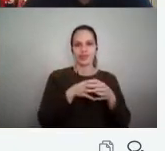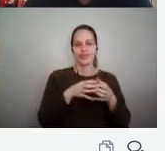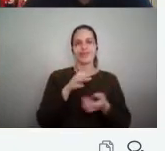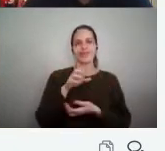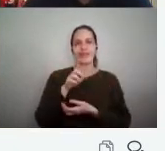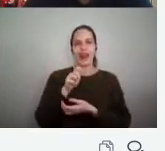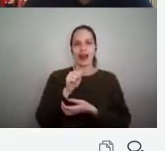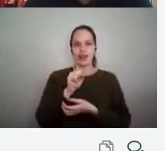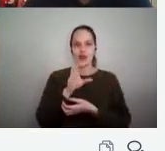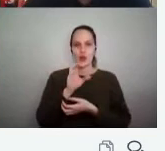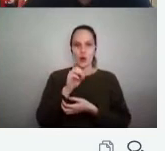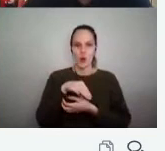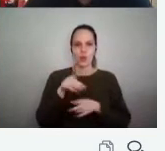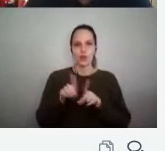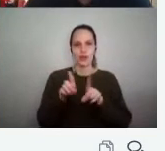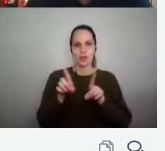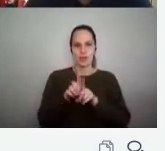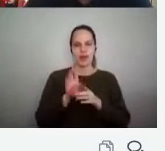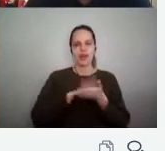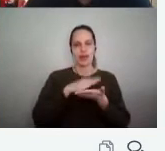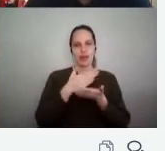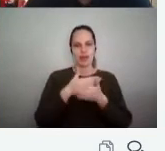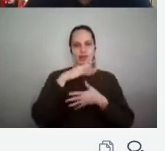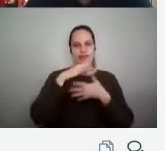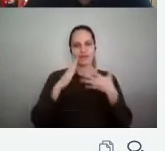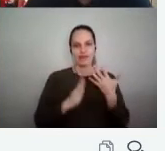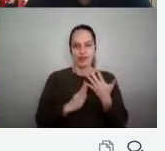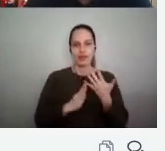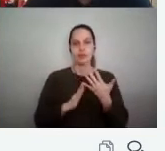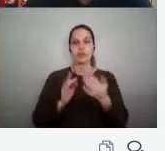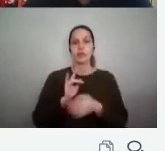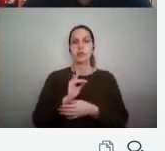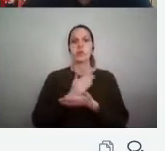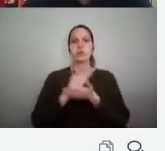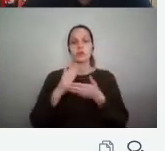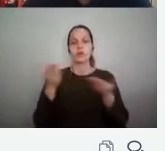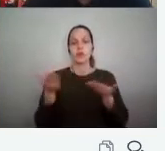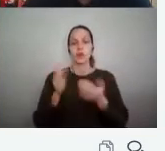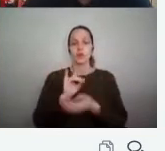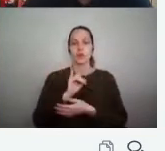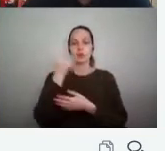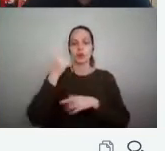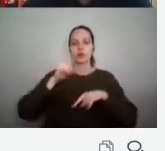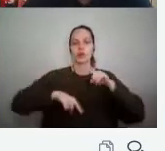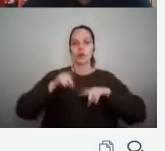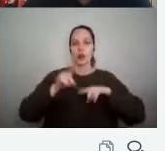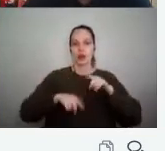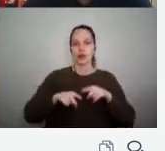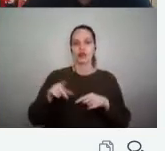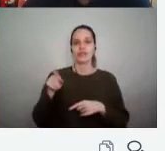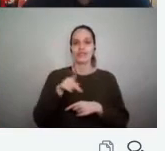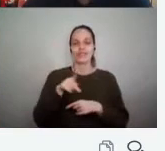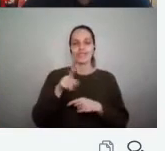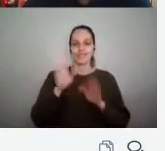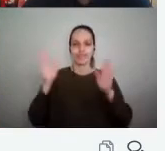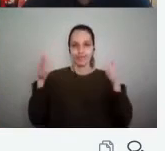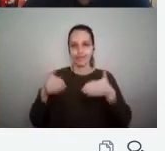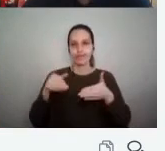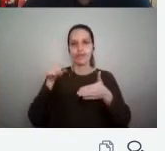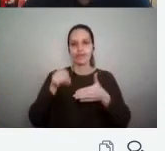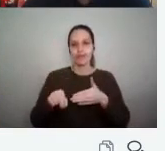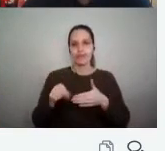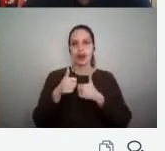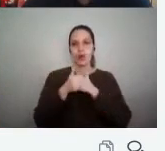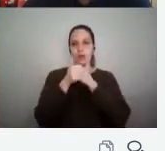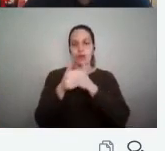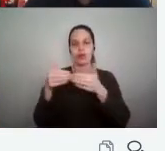intérprete. A gente está dando início, então, para a última atividade de formação docente que acompanha esse fórum PPI. Meu nome é Joana Narvaez,